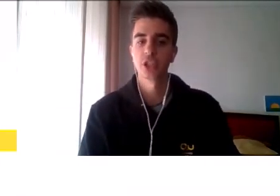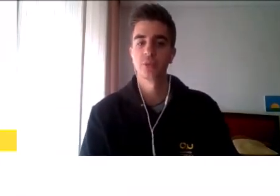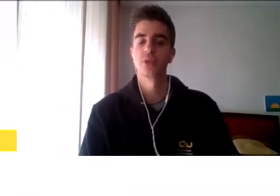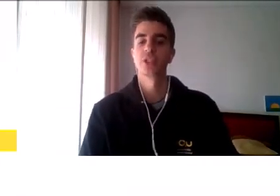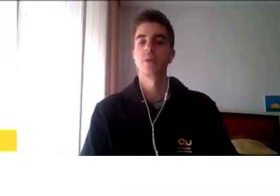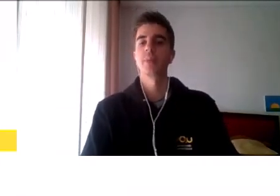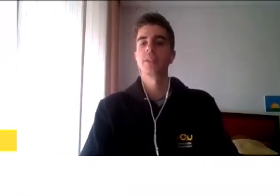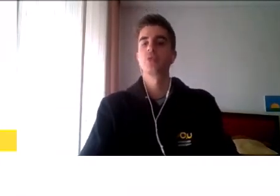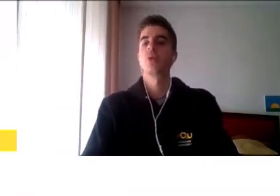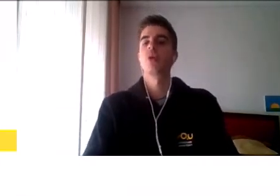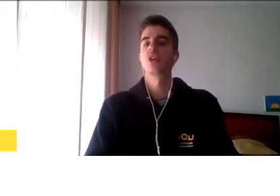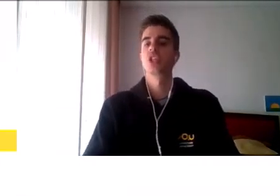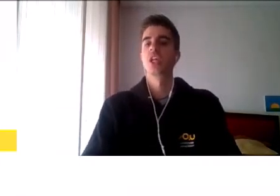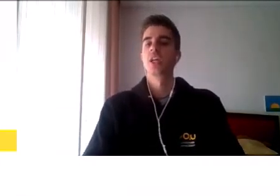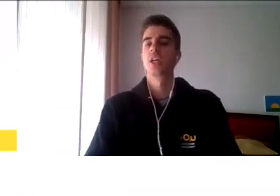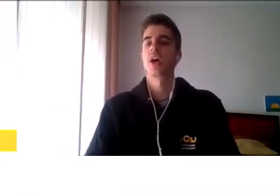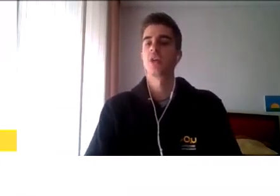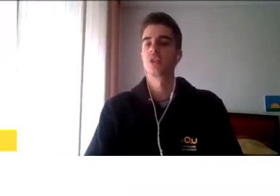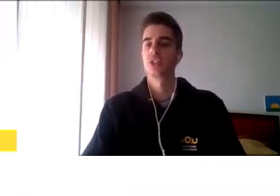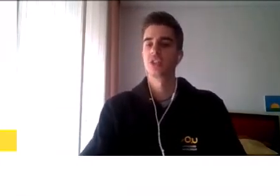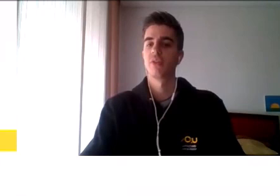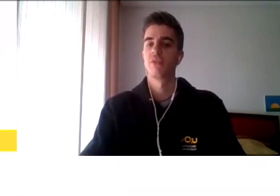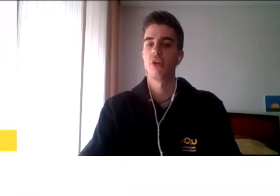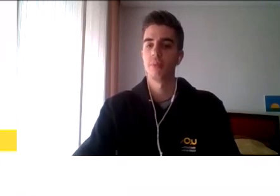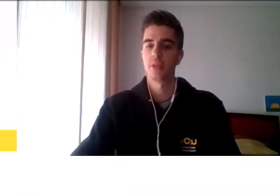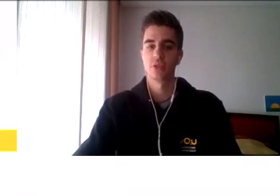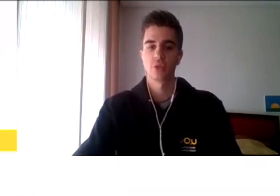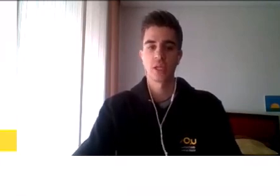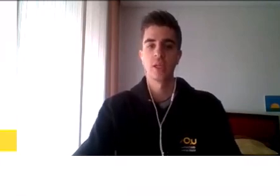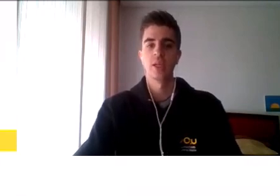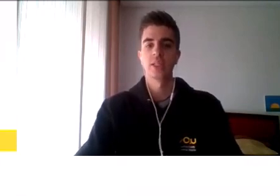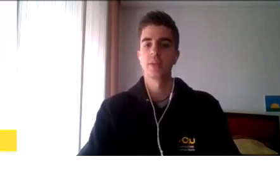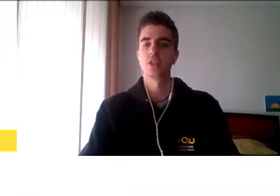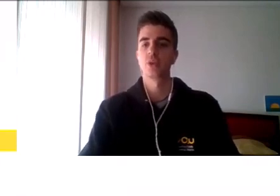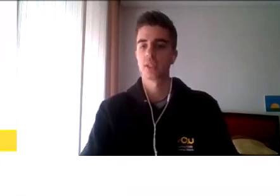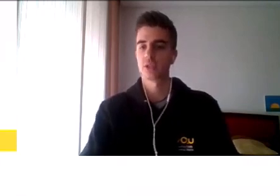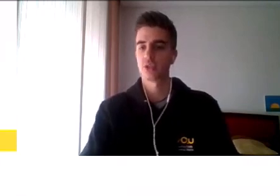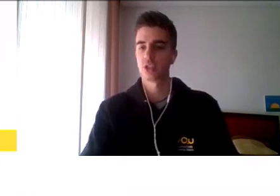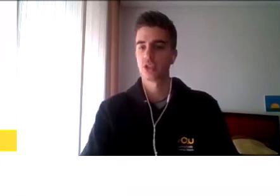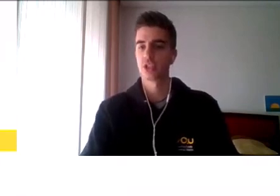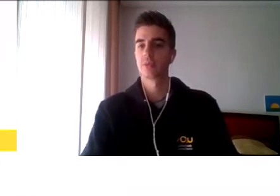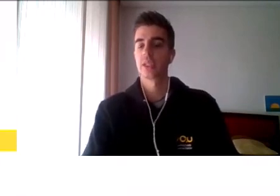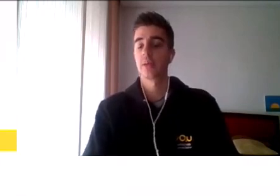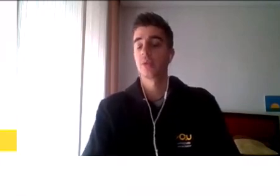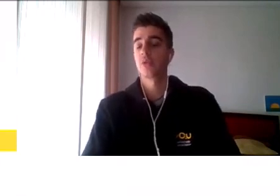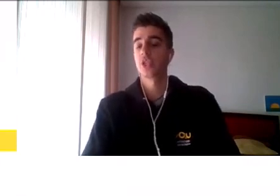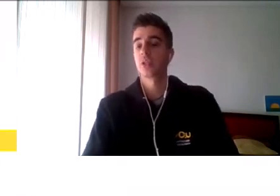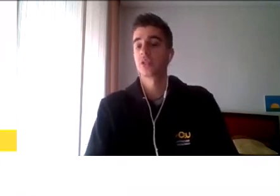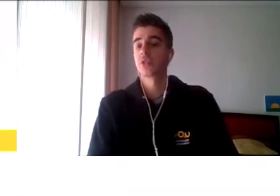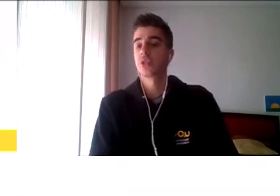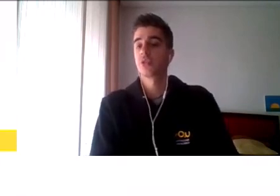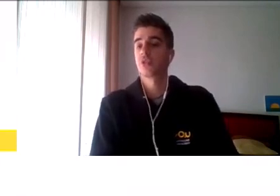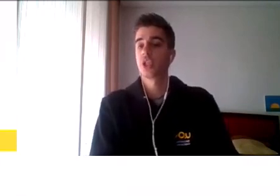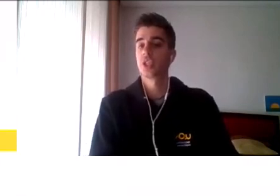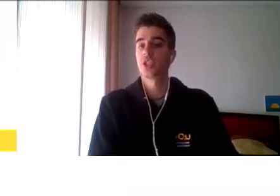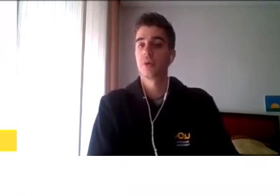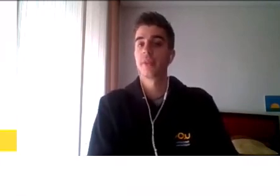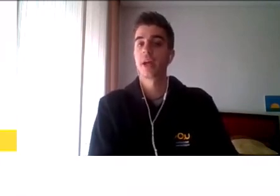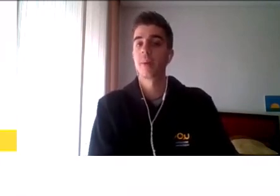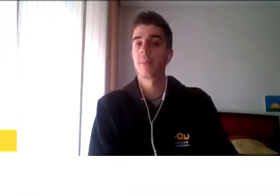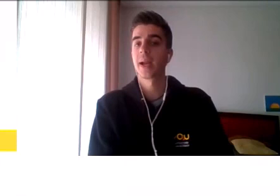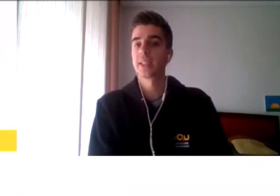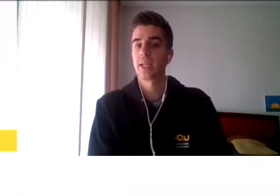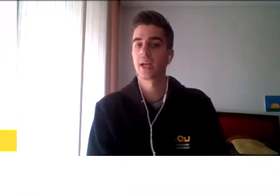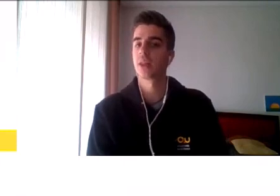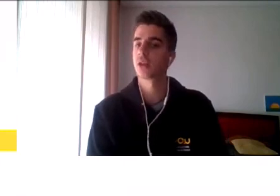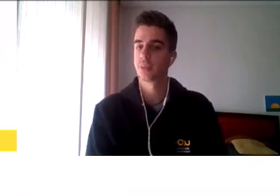é tão forte, as pessoas desenvolvem suores, náuseas, vômitos, ok? Também são alterações que nós temos. Também podemos ter alterações de consciência. Isto pode